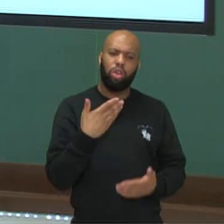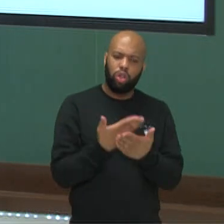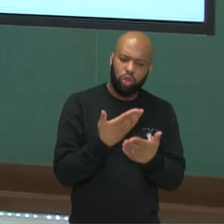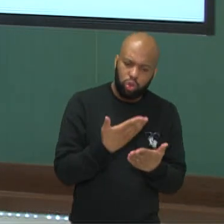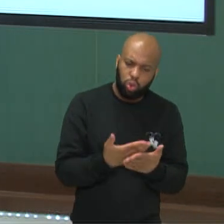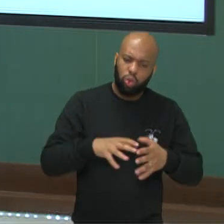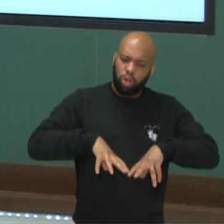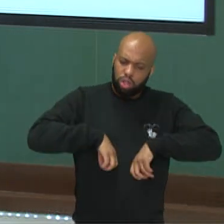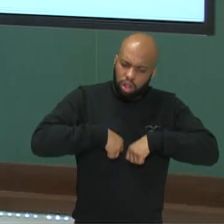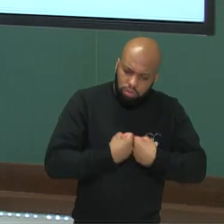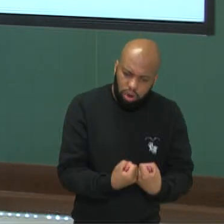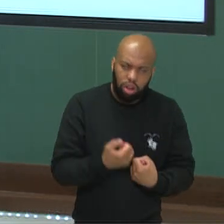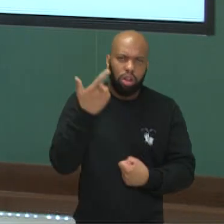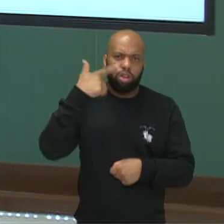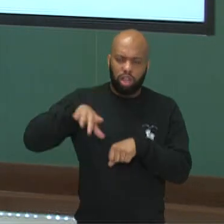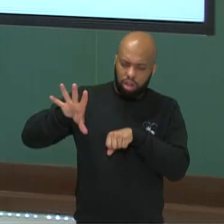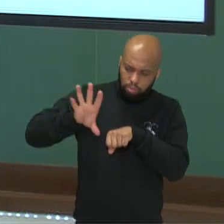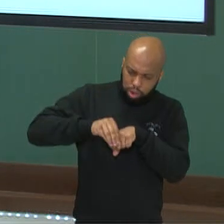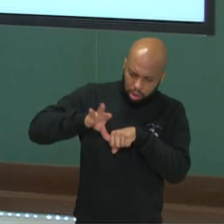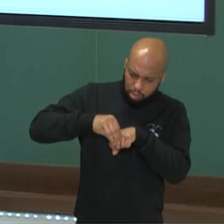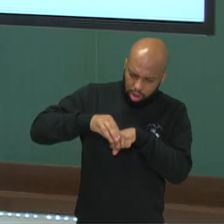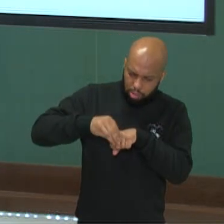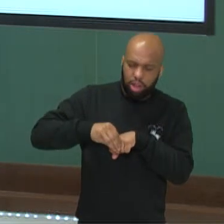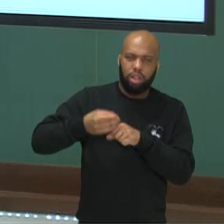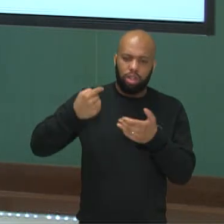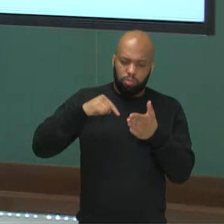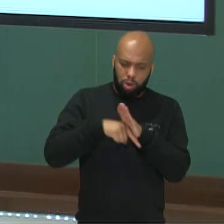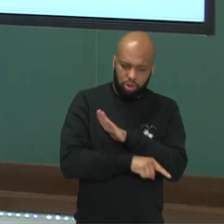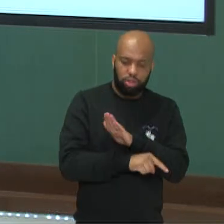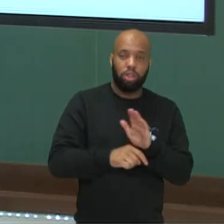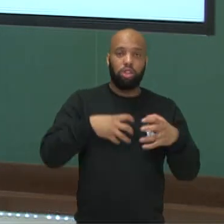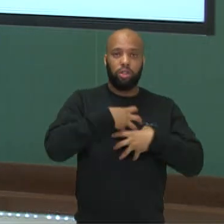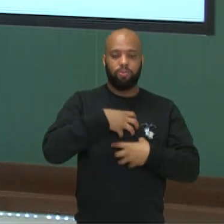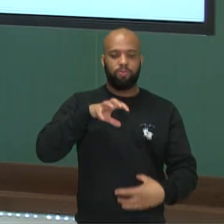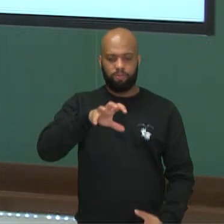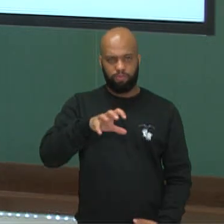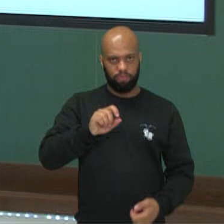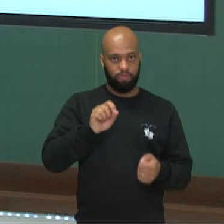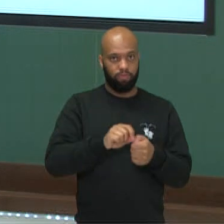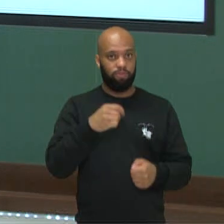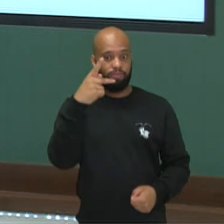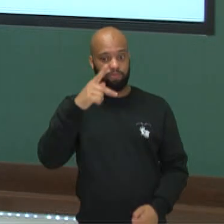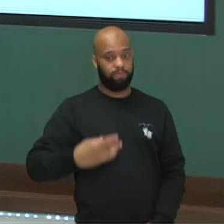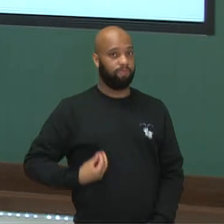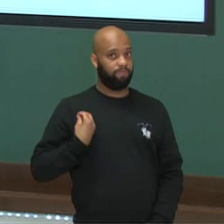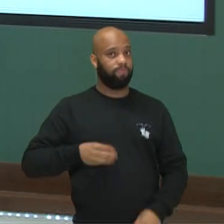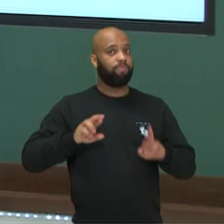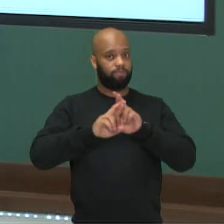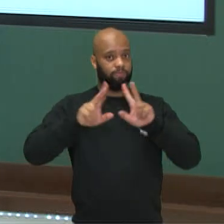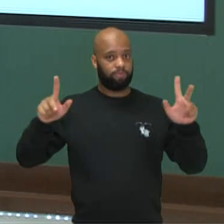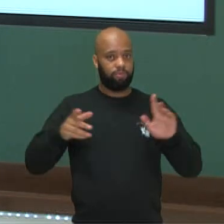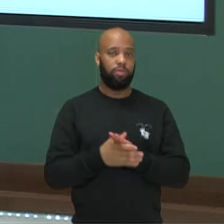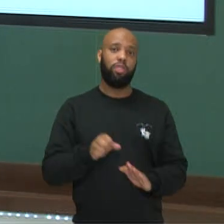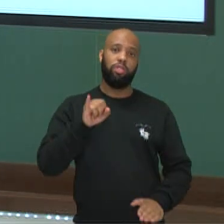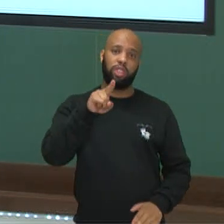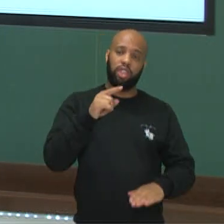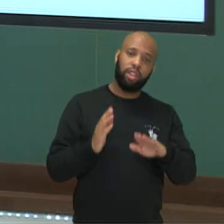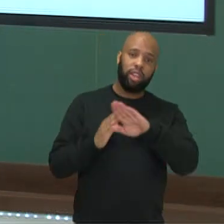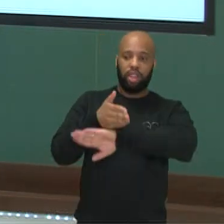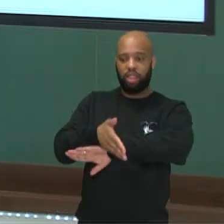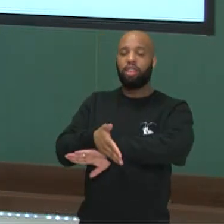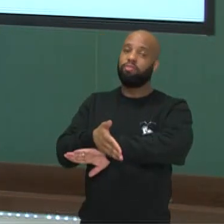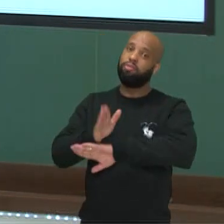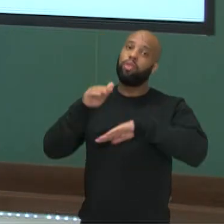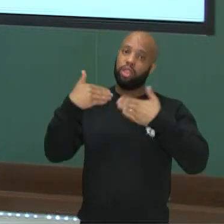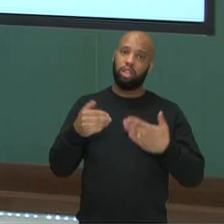para buscar o conhecimento e se aprofundar. Isso vai te diferenciar. Tá? Então, evidentemente, se você fizer isso